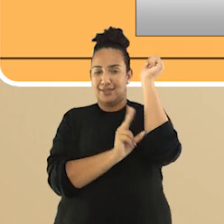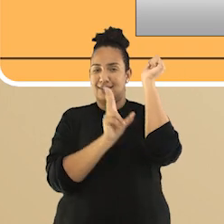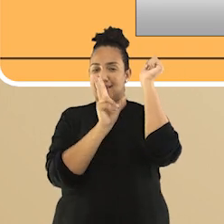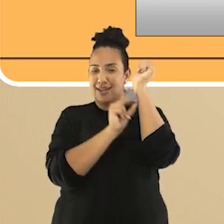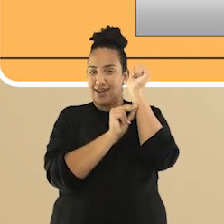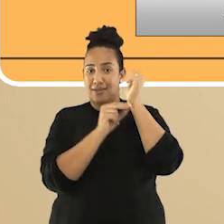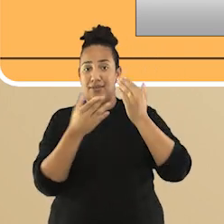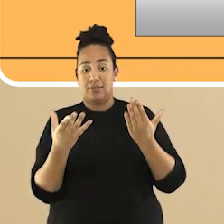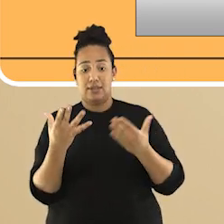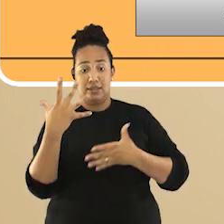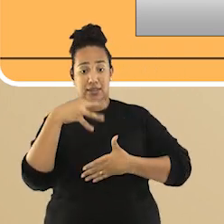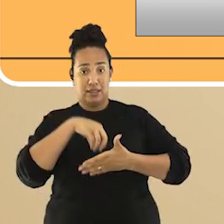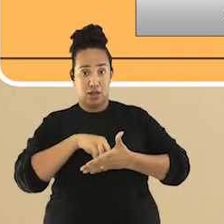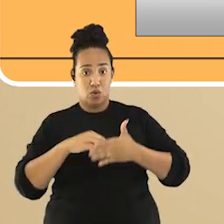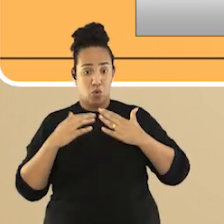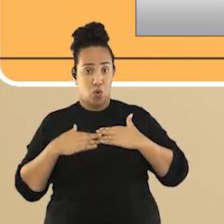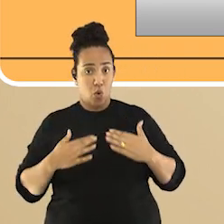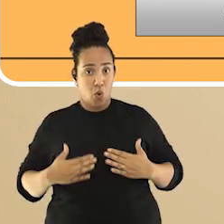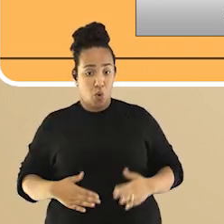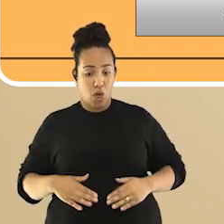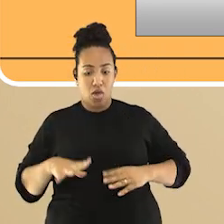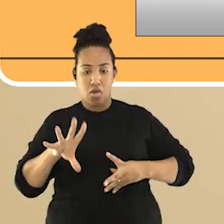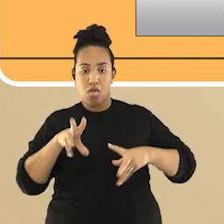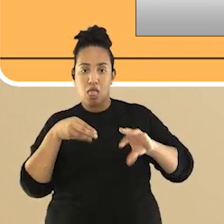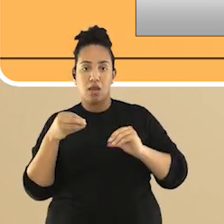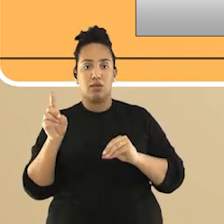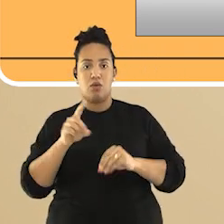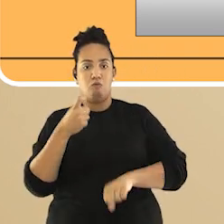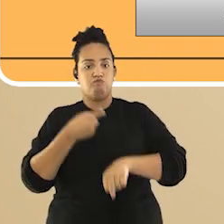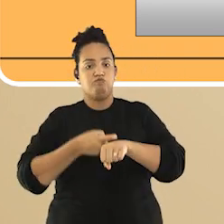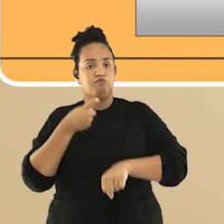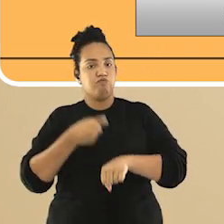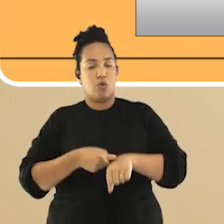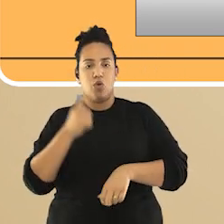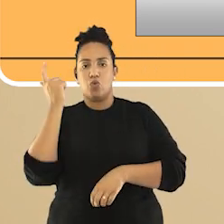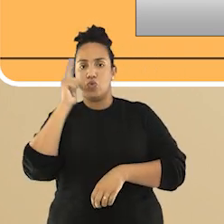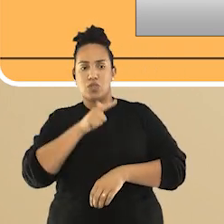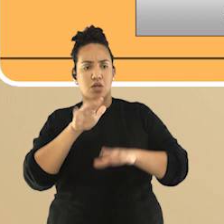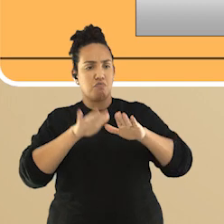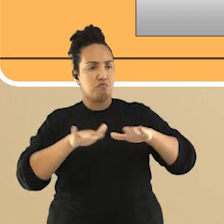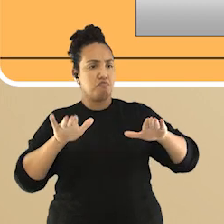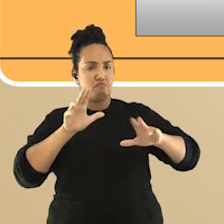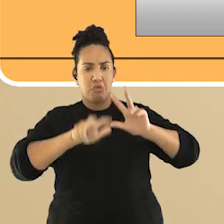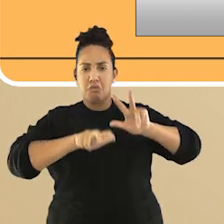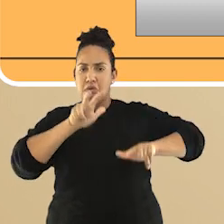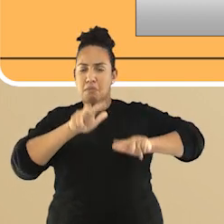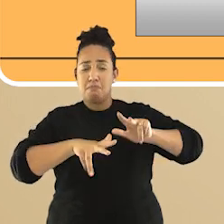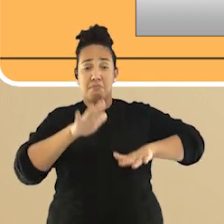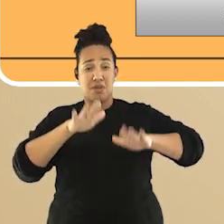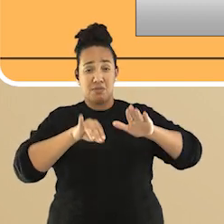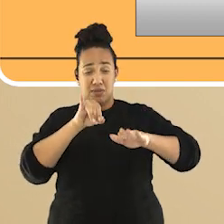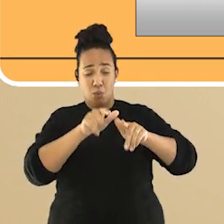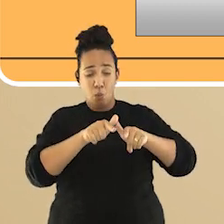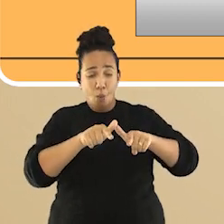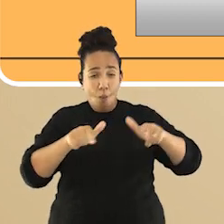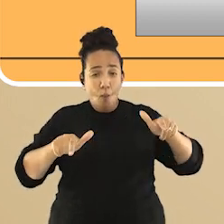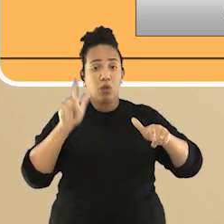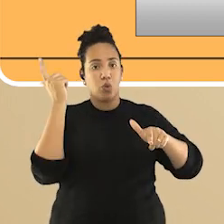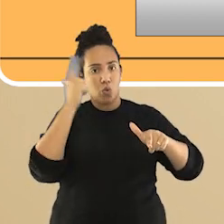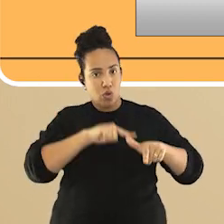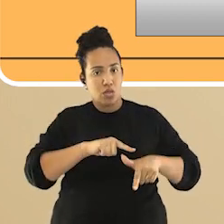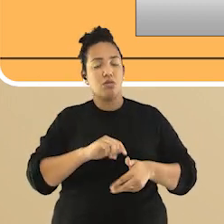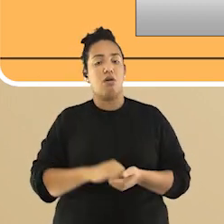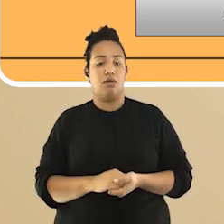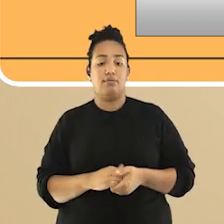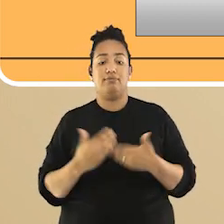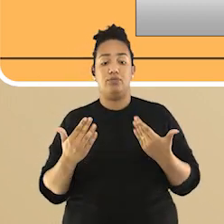corpo deles não é macio como o nosso, é bem resistente. Eles escalam qualquer superfície, ainda que seja muito lisa. Essas vantagens garantem